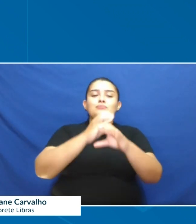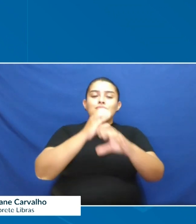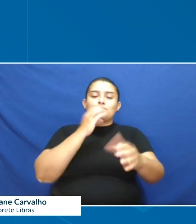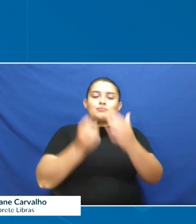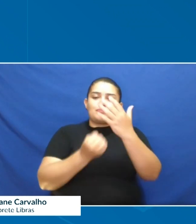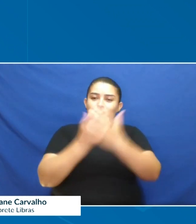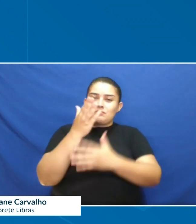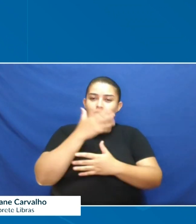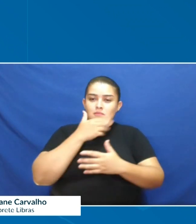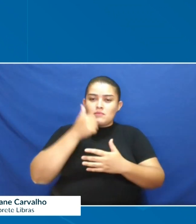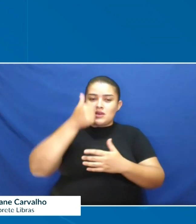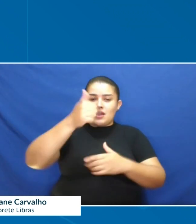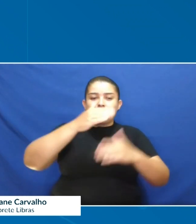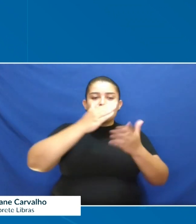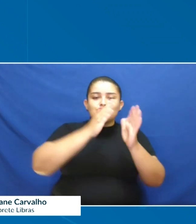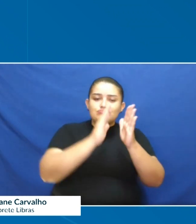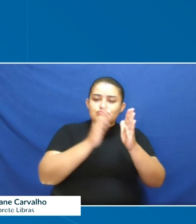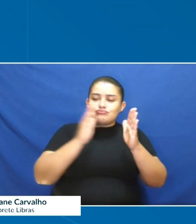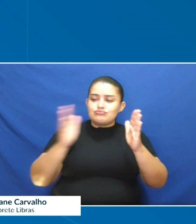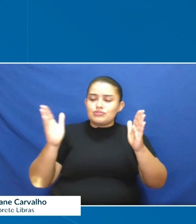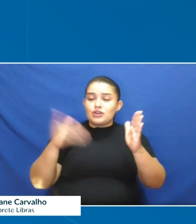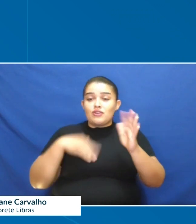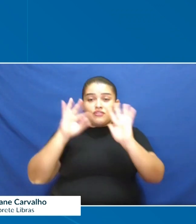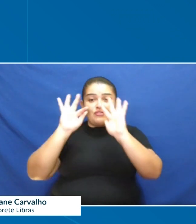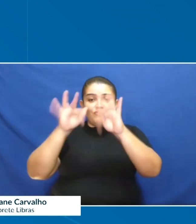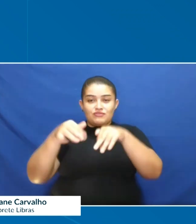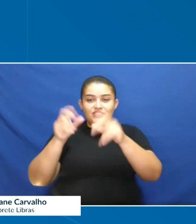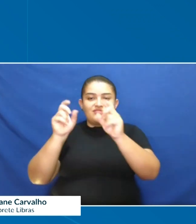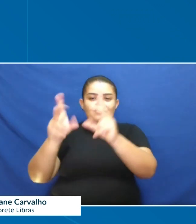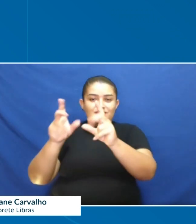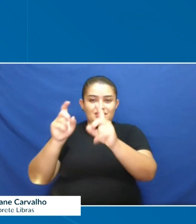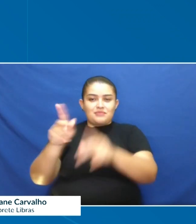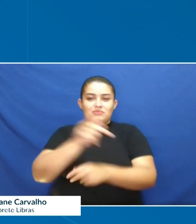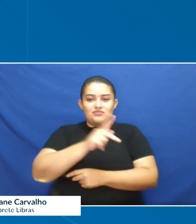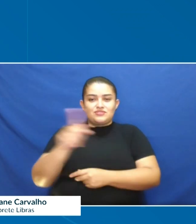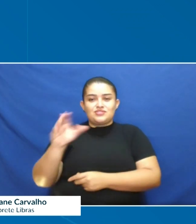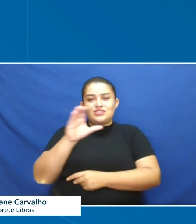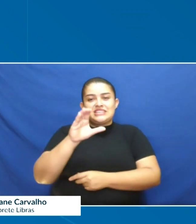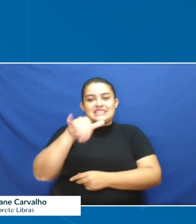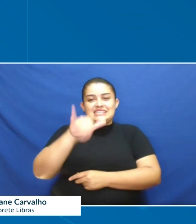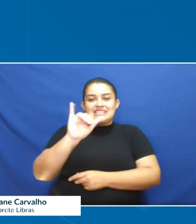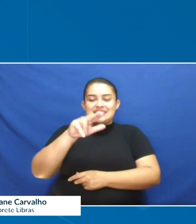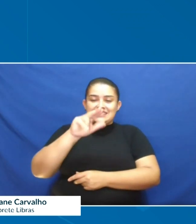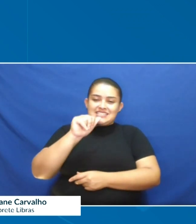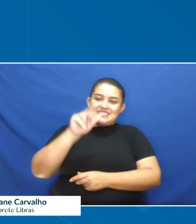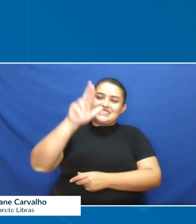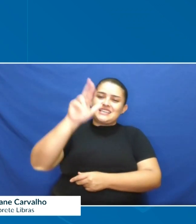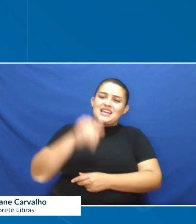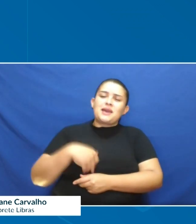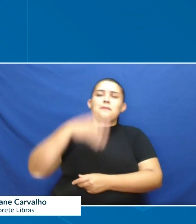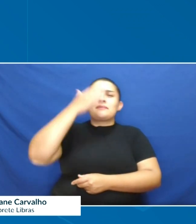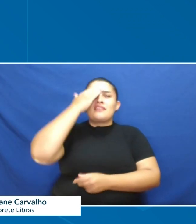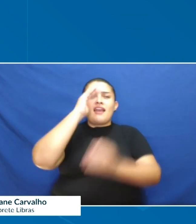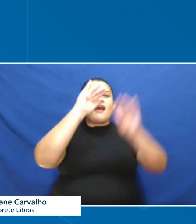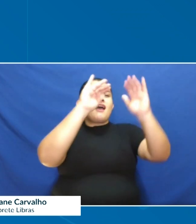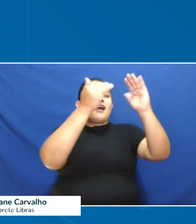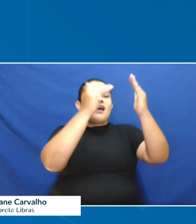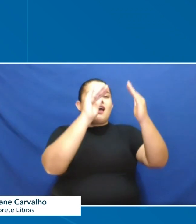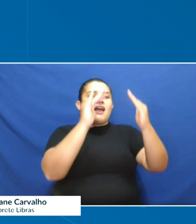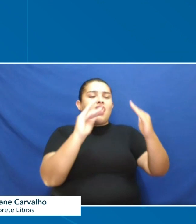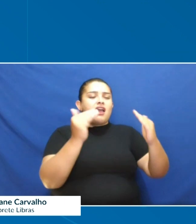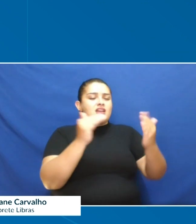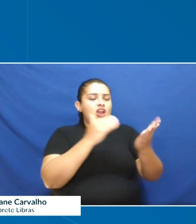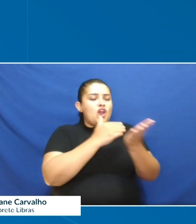ter a melhor entrega para o cliente final. A Sinara falou, temos que analisar toda a parte de entrada,